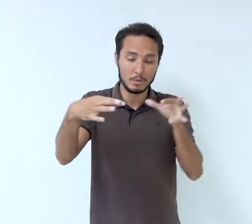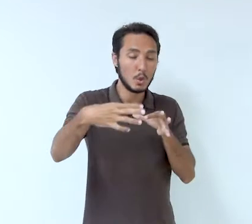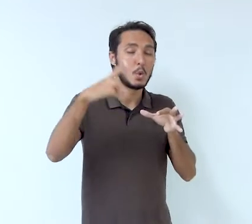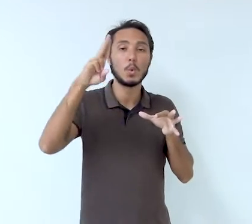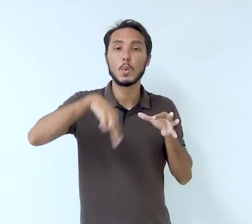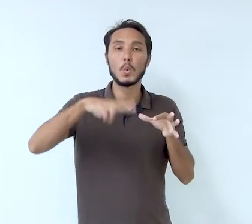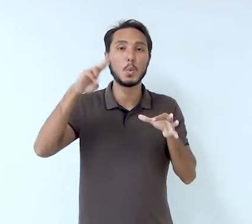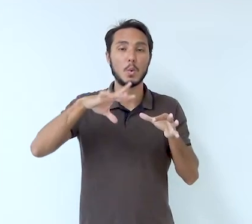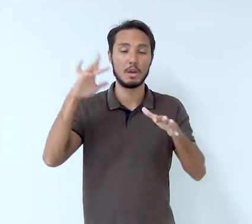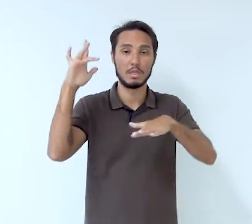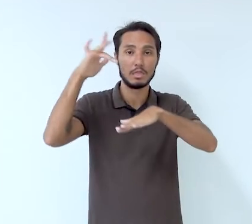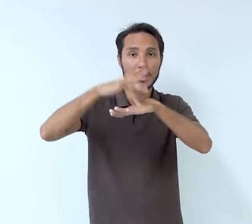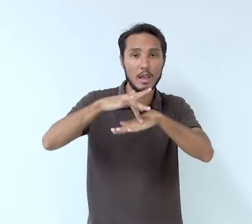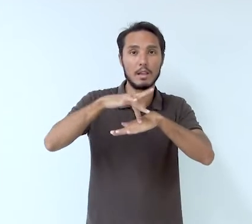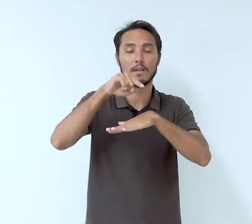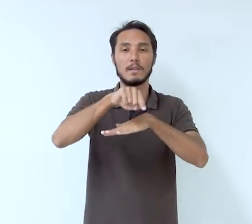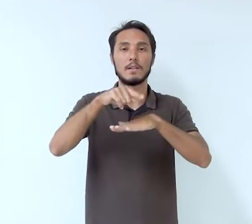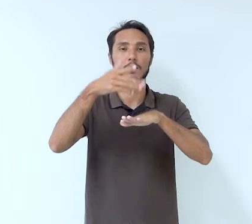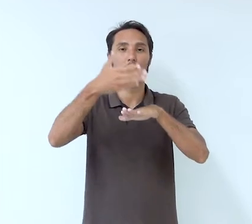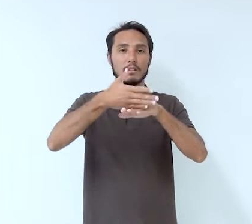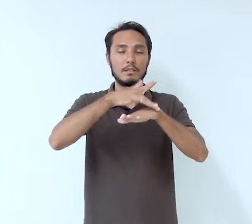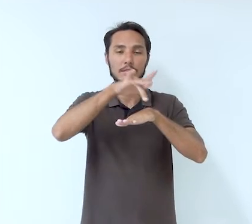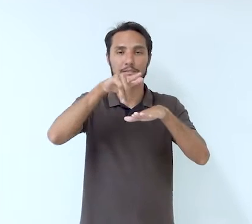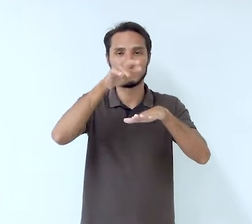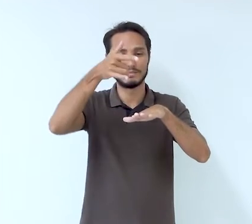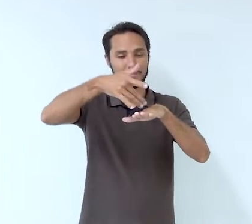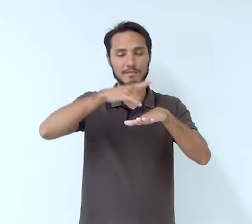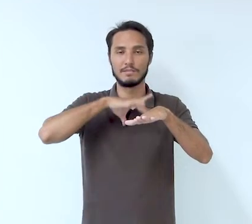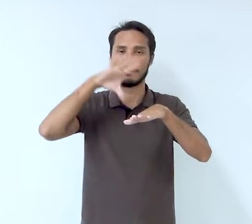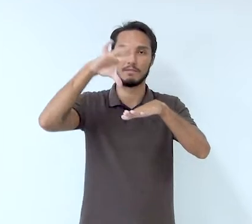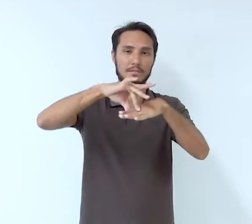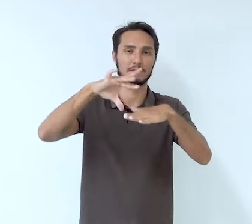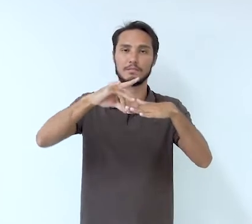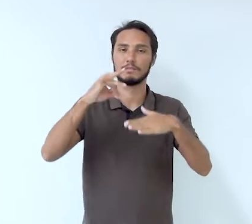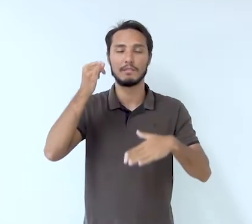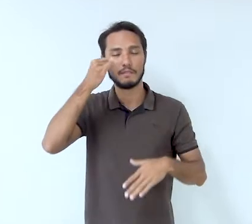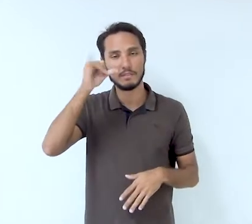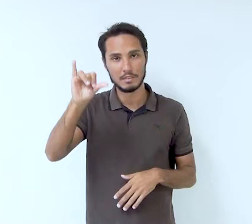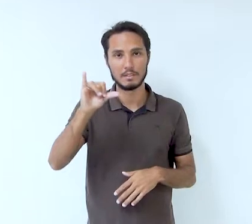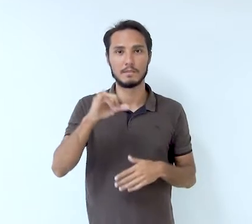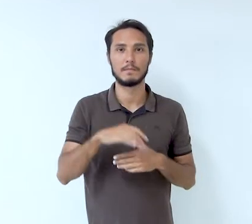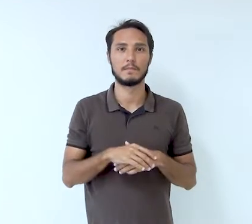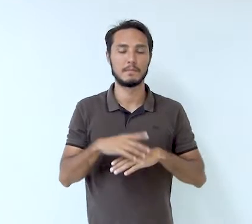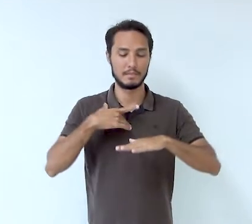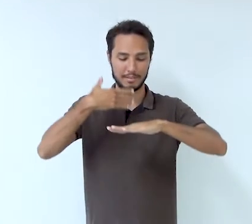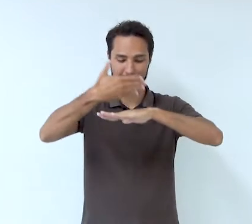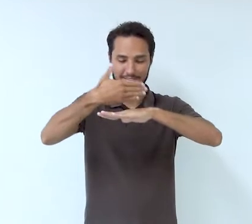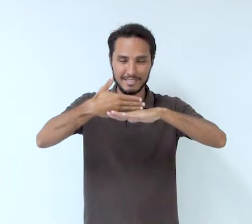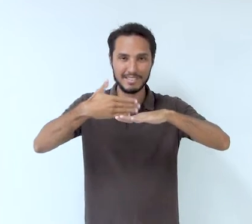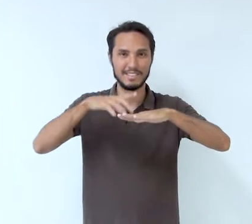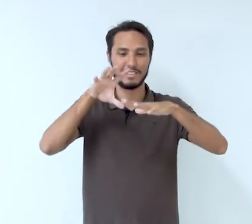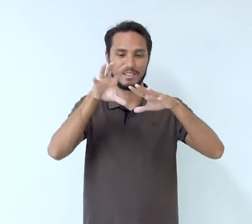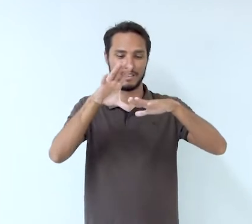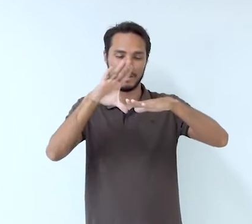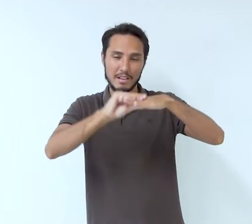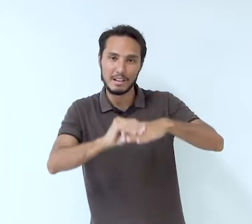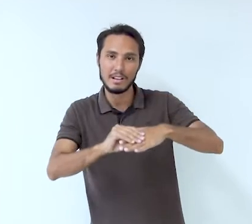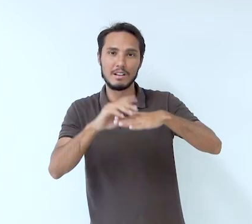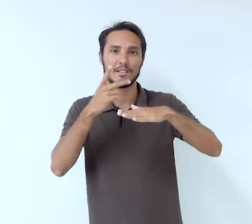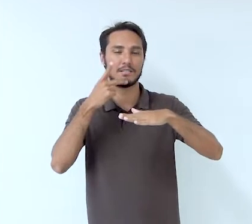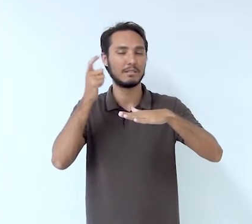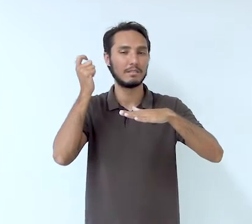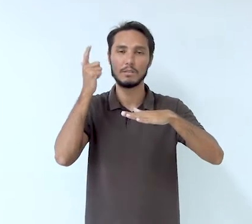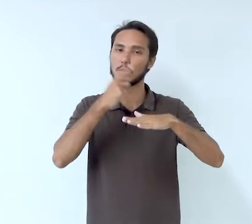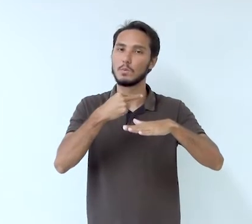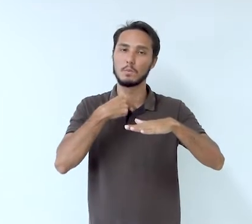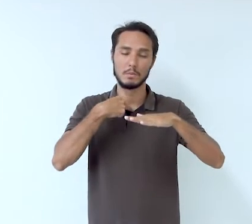mãos. E nunca devem ser tocados, né, os componentes da placa-mãe, né, tocar o soquete do processador, segurar a placa-mãe